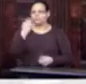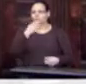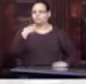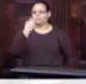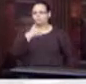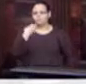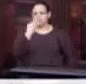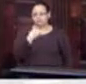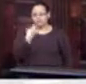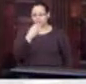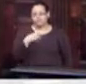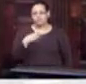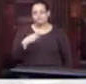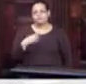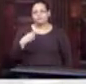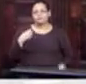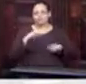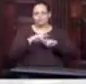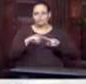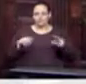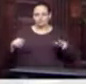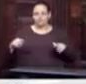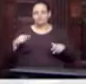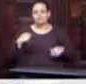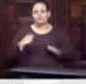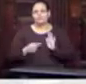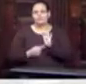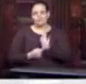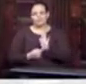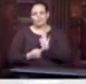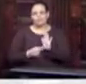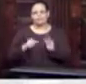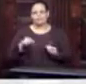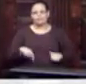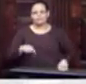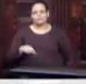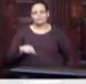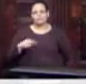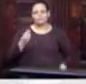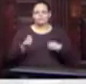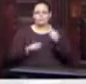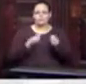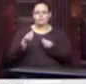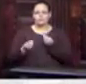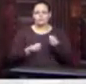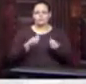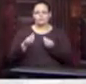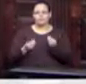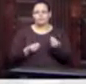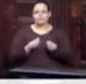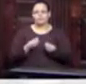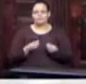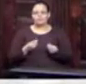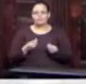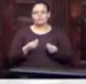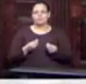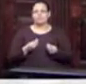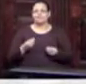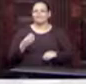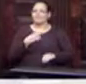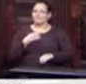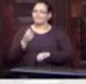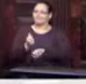música, a apresentação aqui foi uma apresentação certamente muito